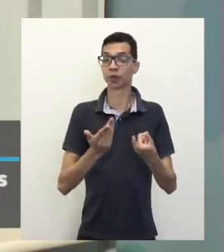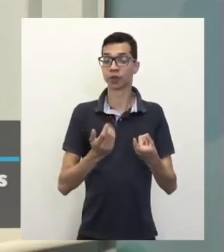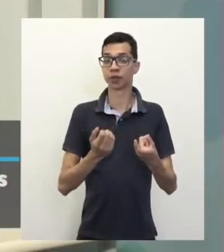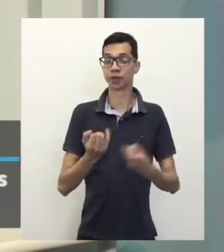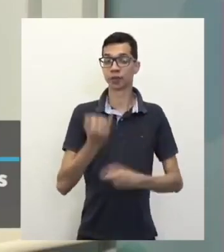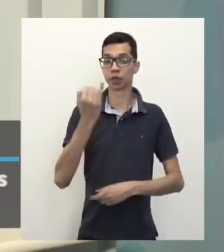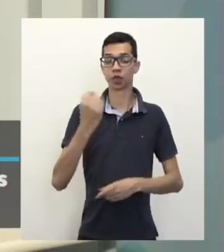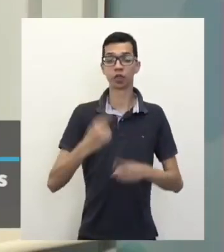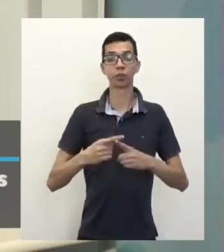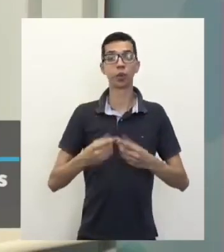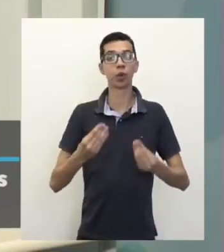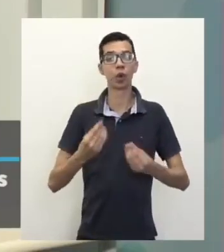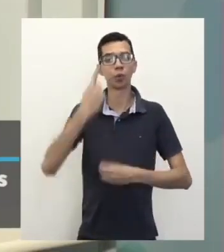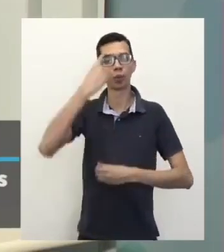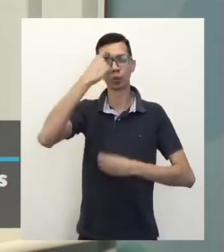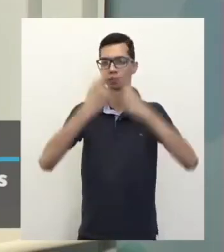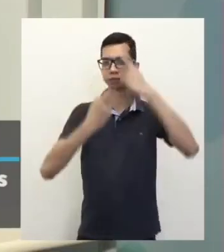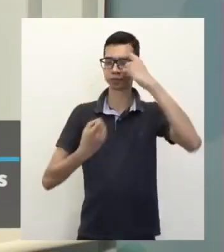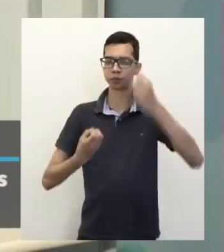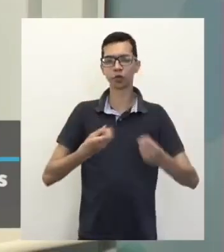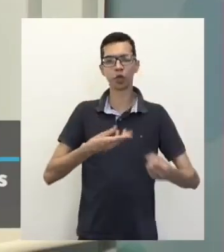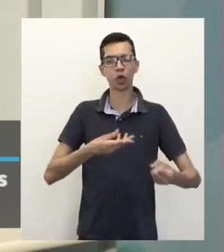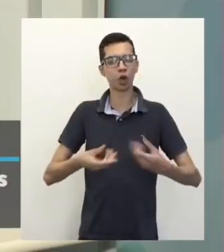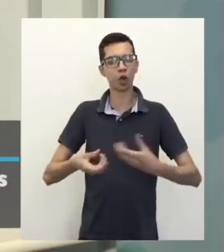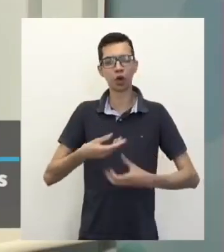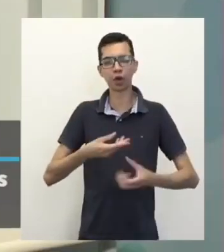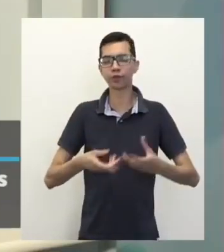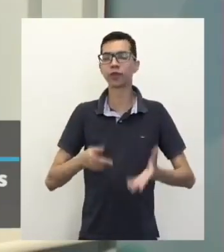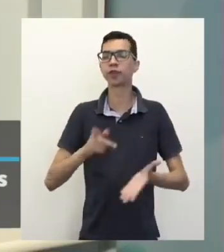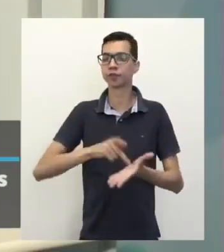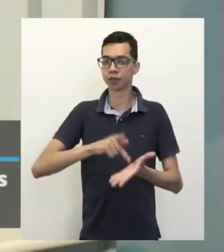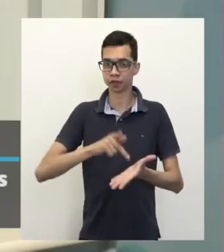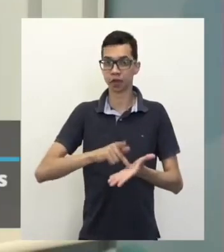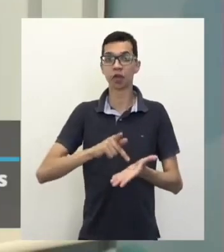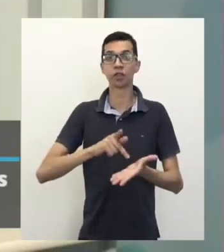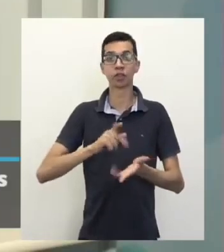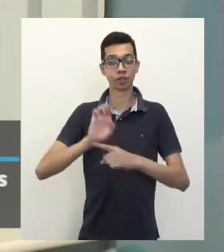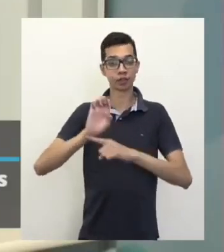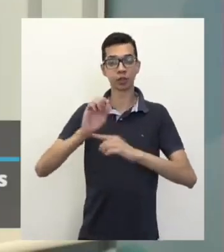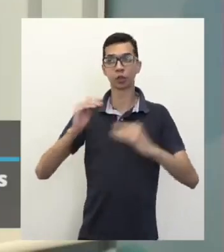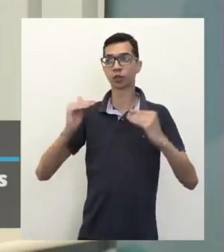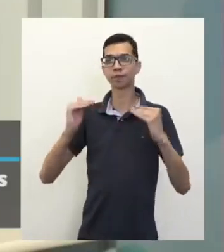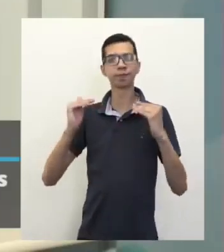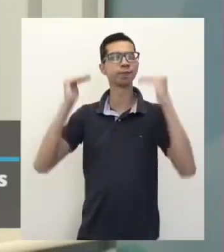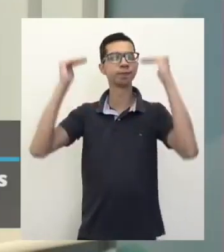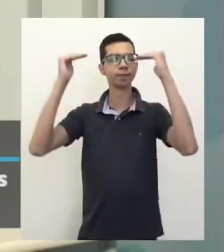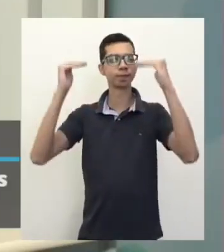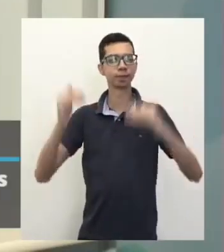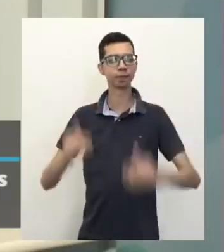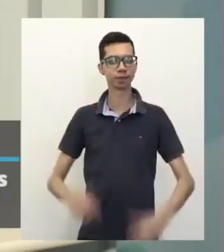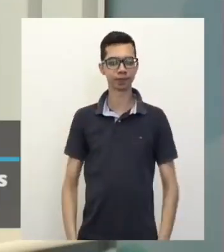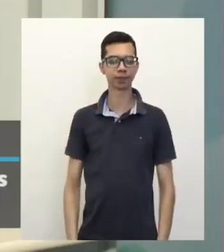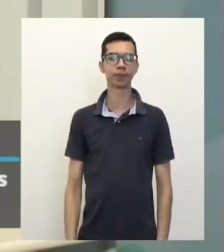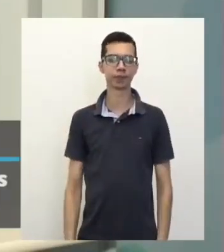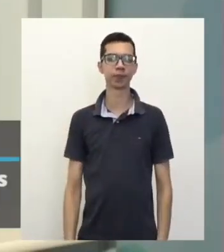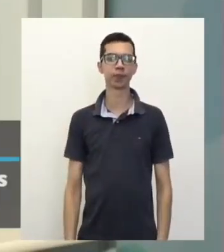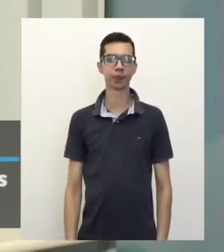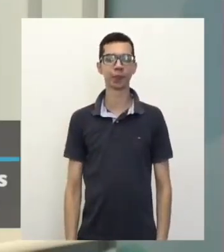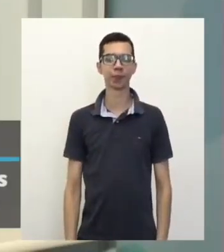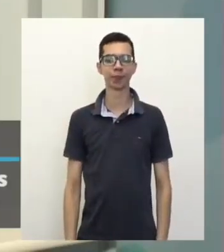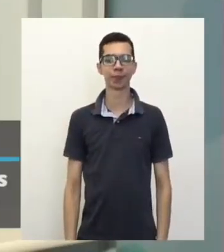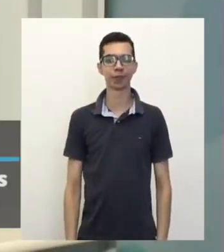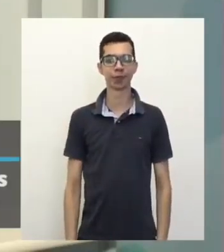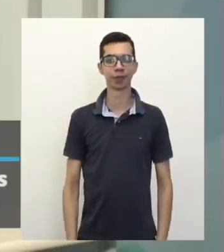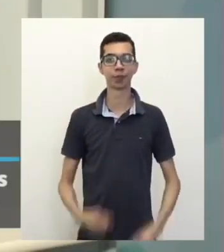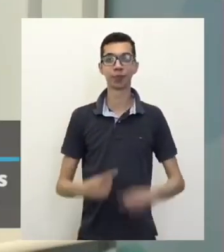do beneficiamento, faz com que realmente o Estado se destaque na produção da castanha de caju,